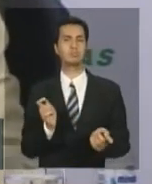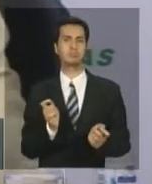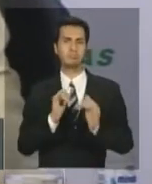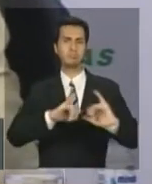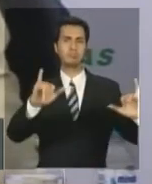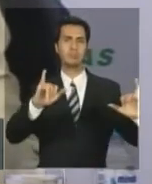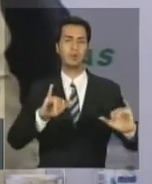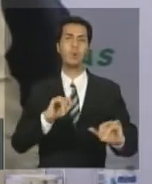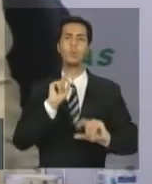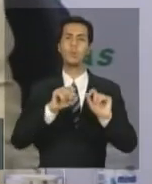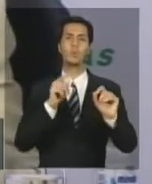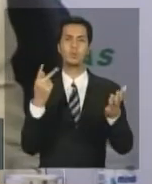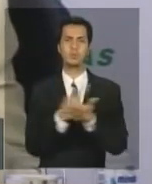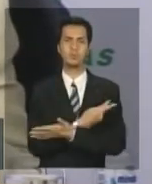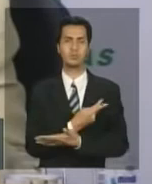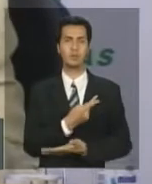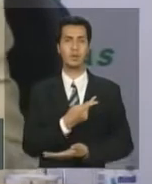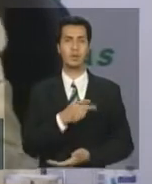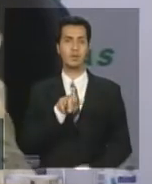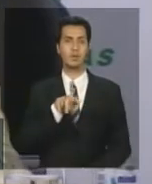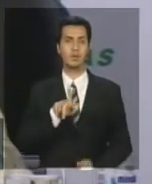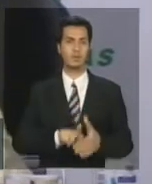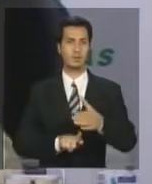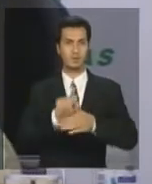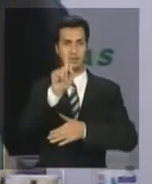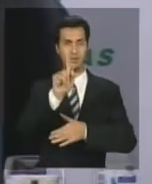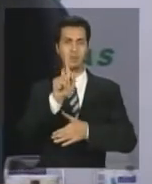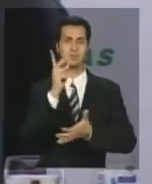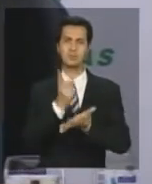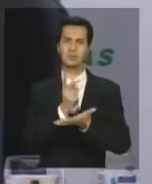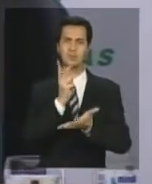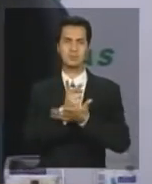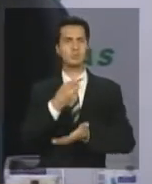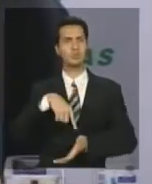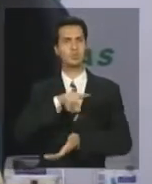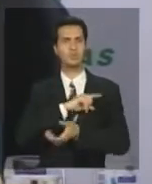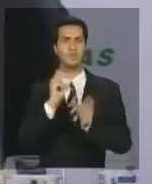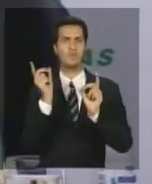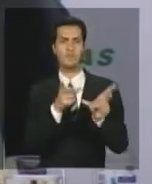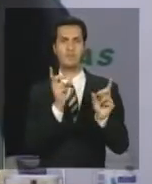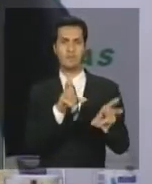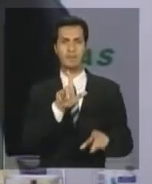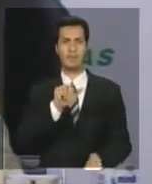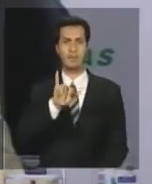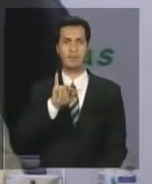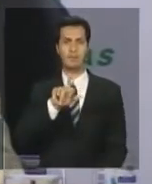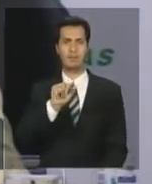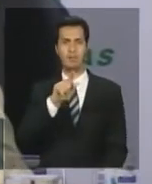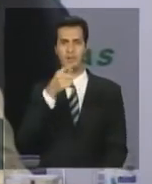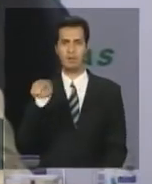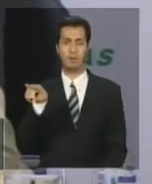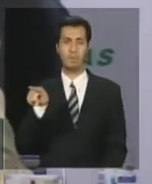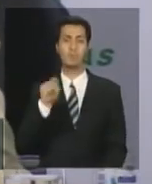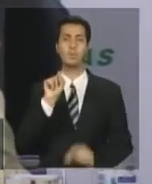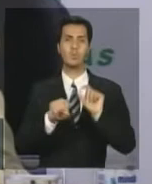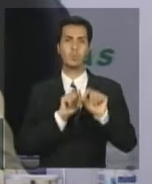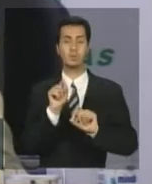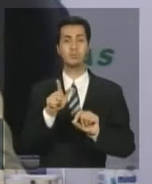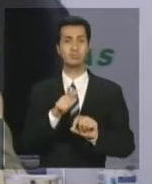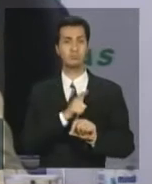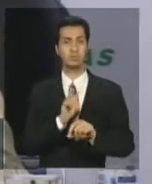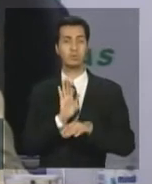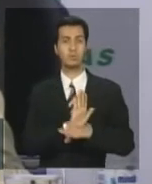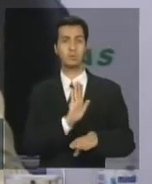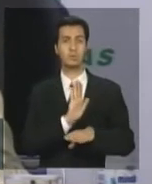que os leilões de gás que nós fazemos sistematicamente, eles têm favorecido